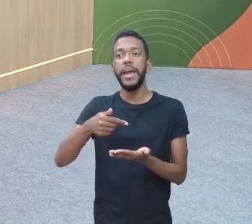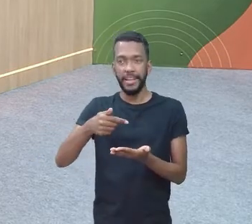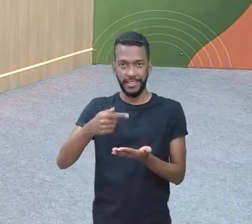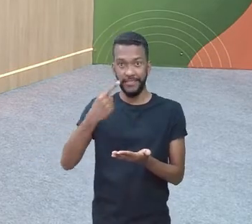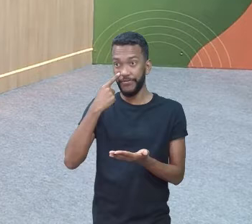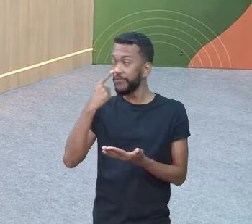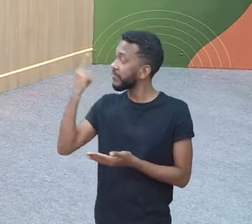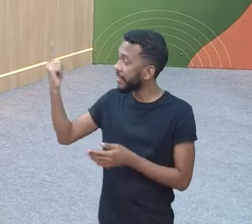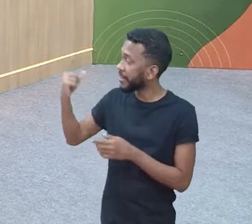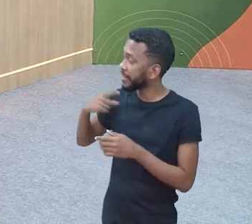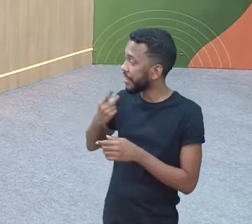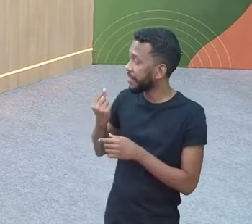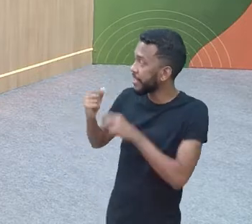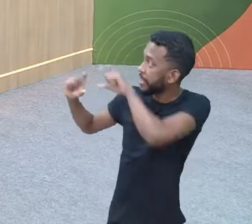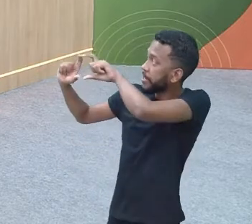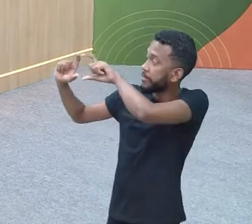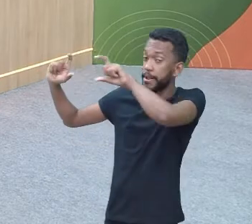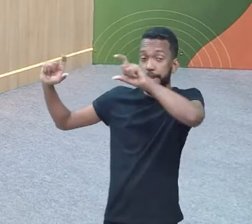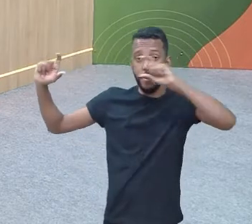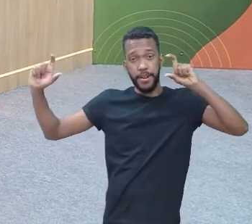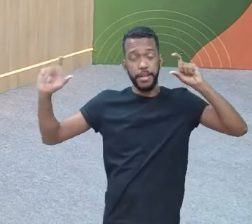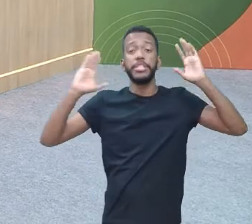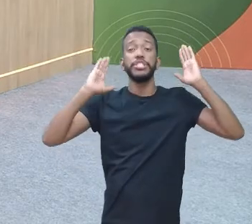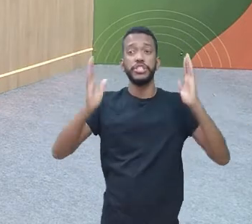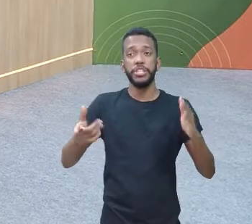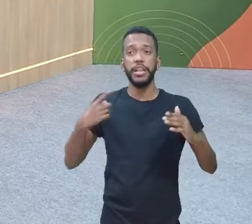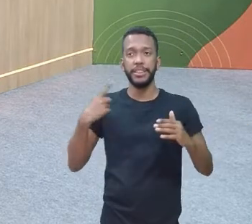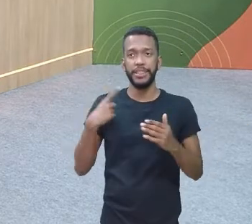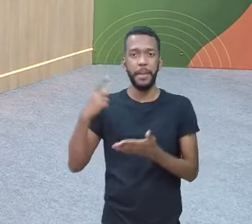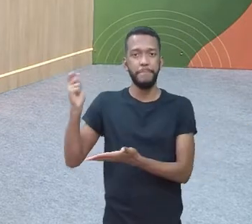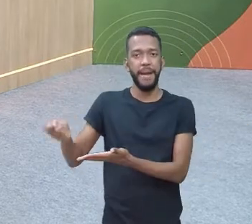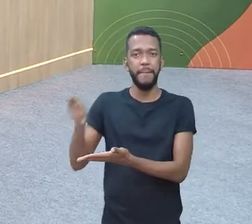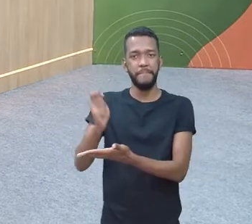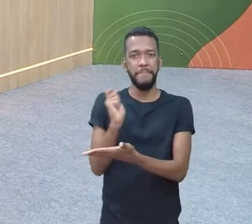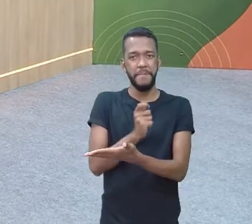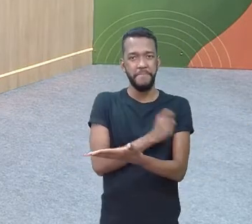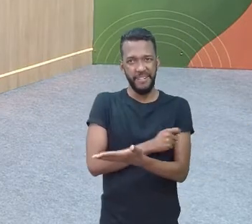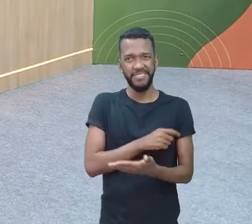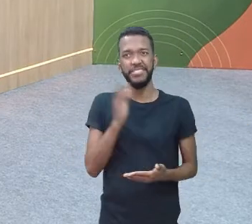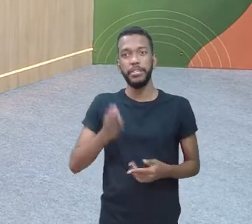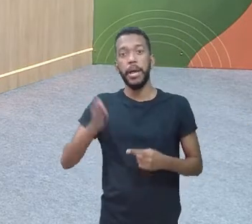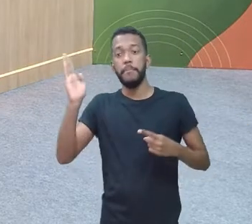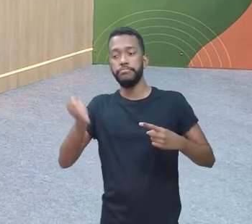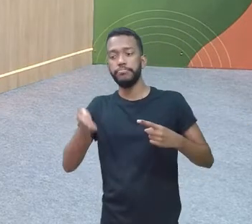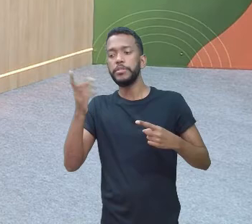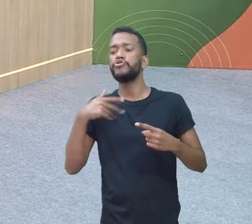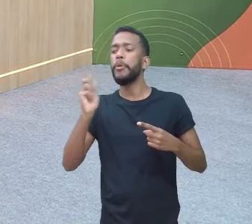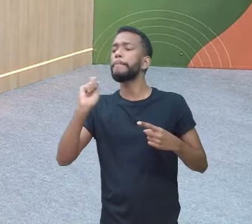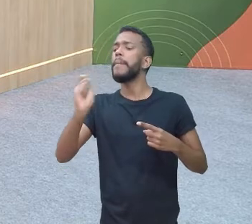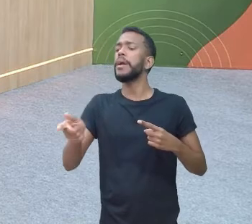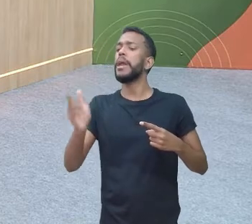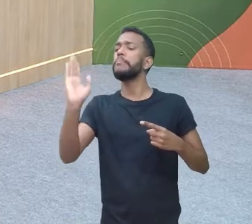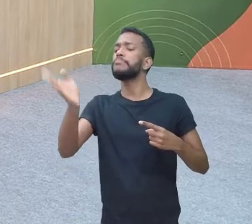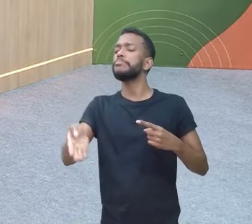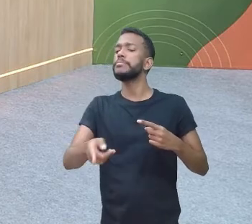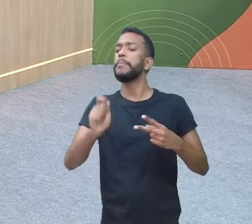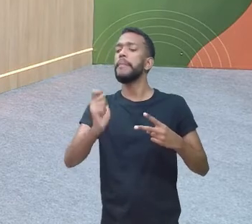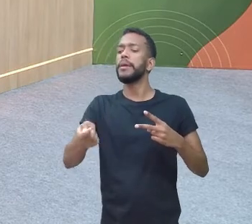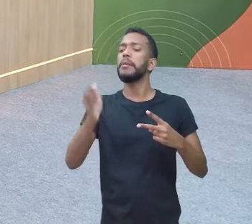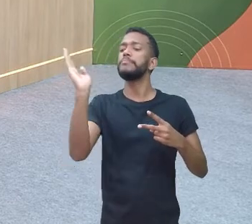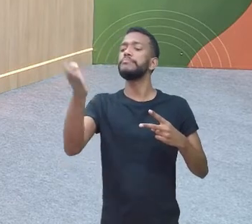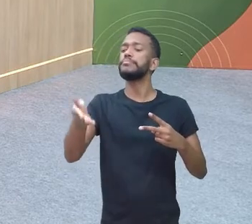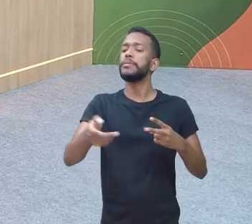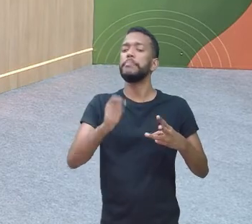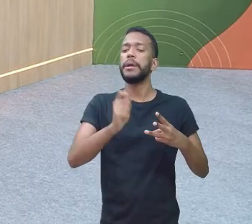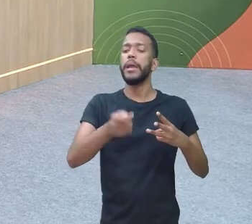coloquei aqui os dinheirinhos, simbolizando as nossas parcelas. E aí, já risquei as parcelas que eu efetuei o pagamento. Eu